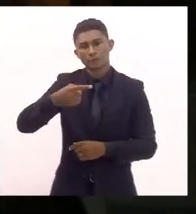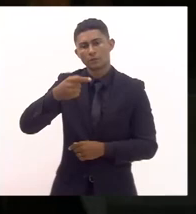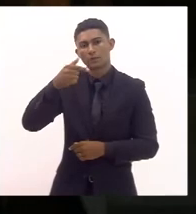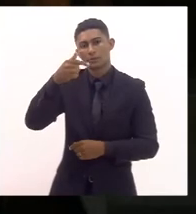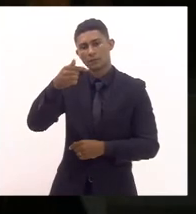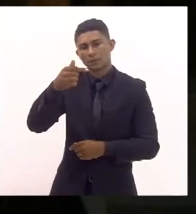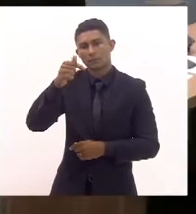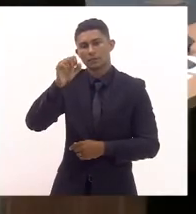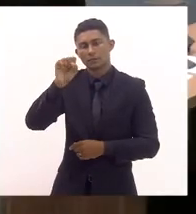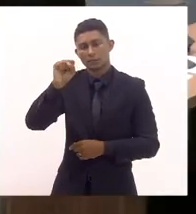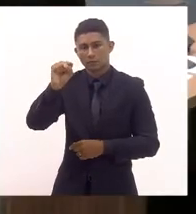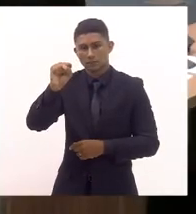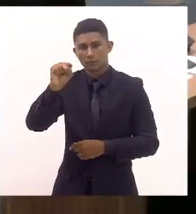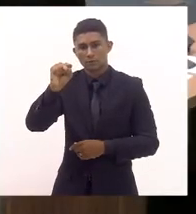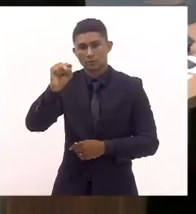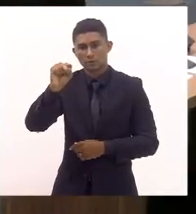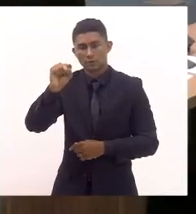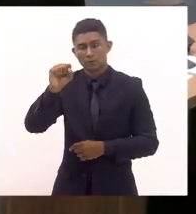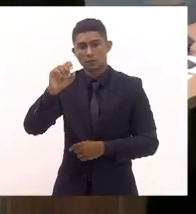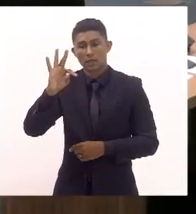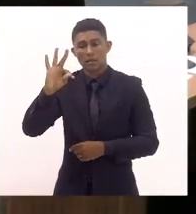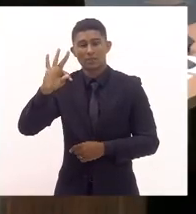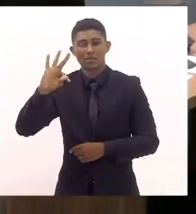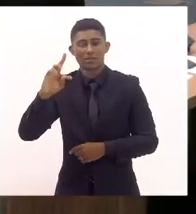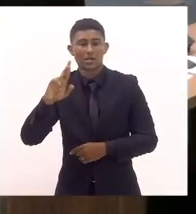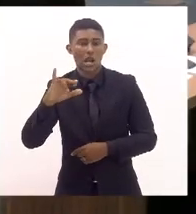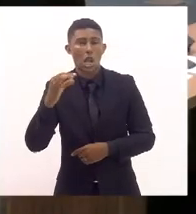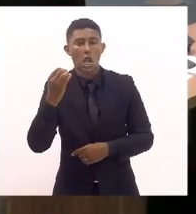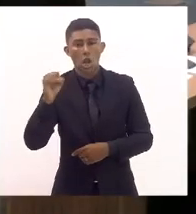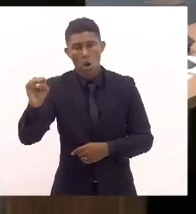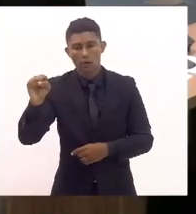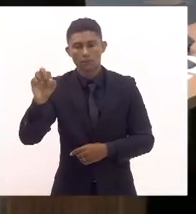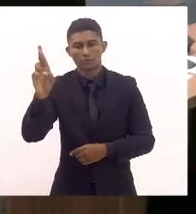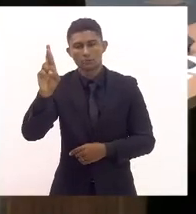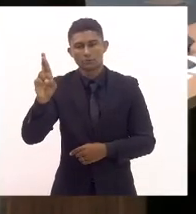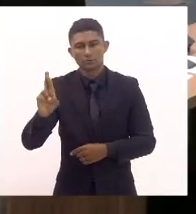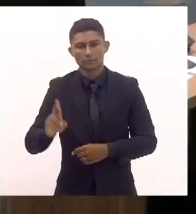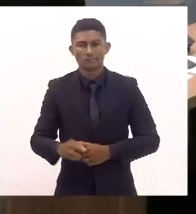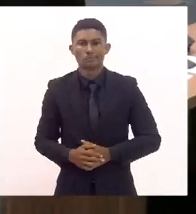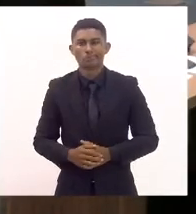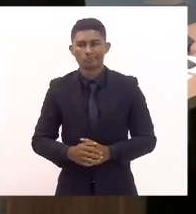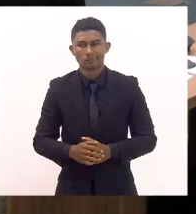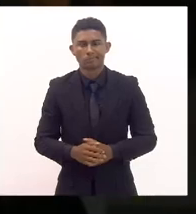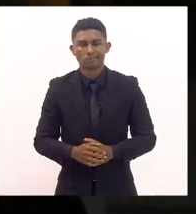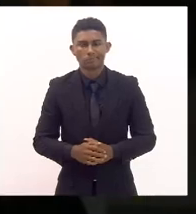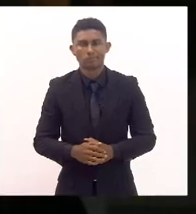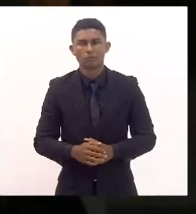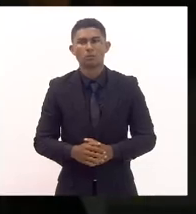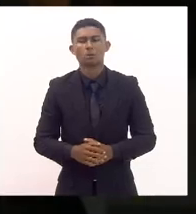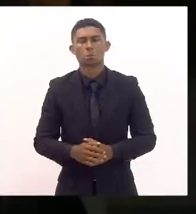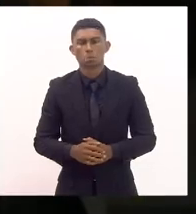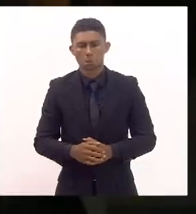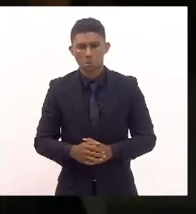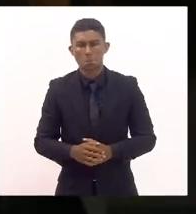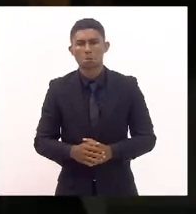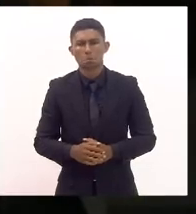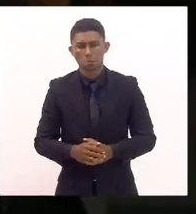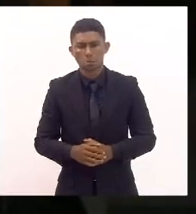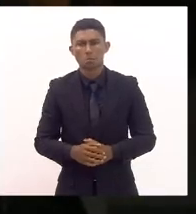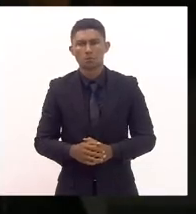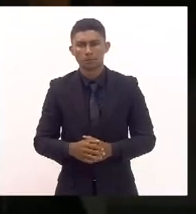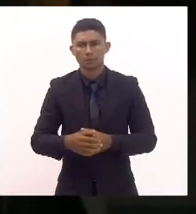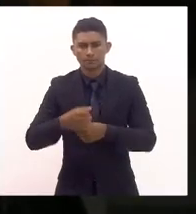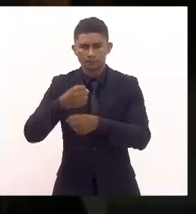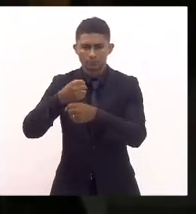1,78 trilhões de reais é um ganho real em relação